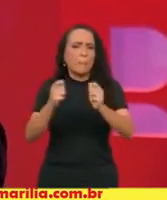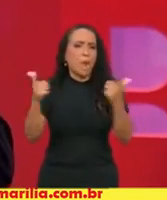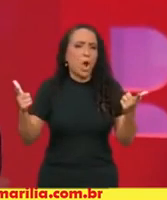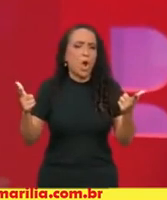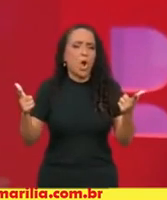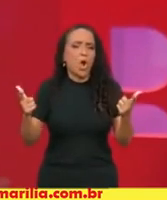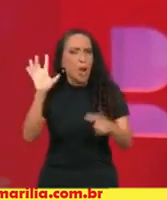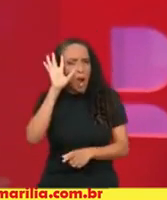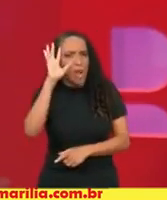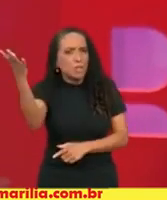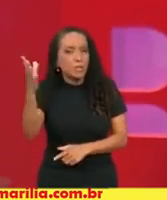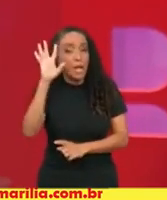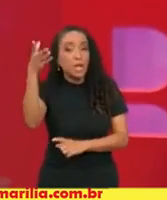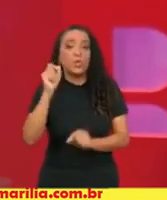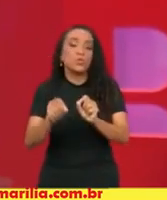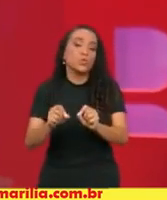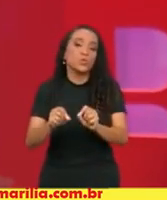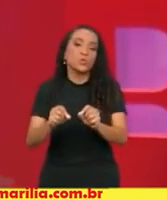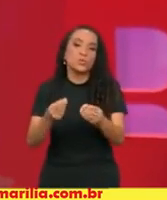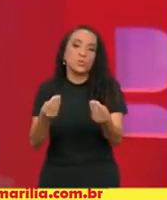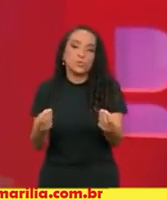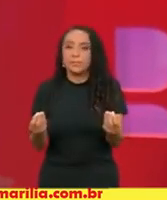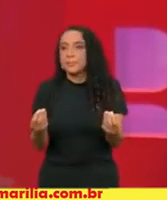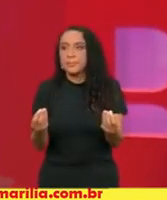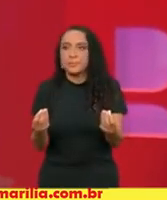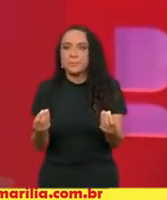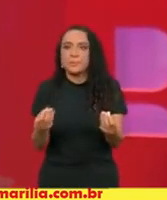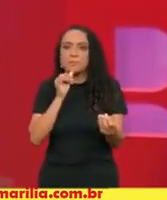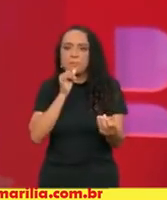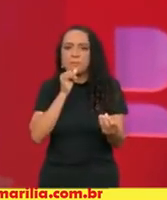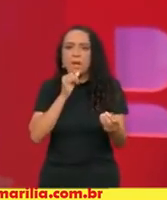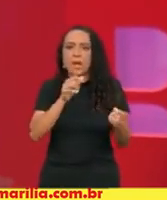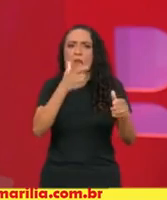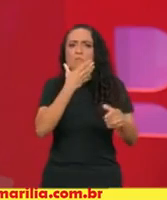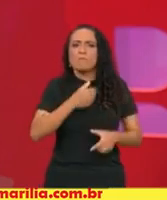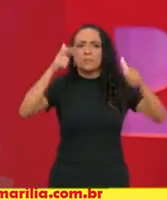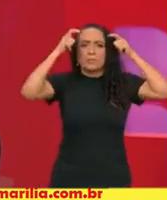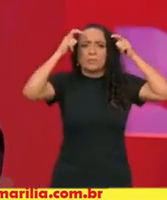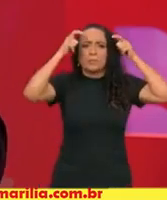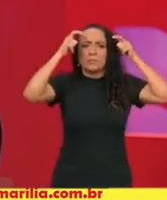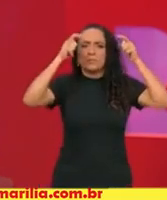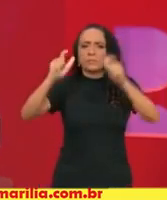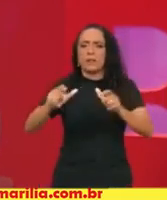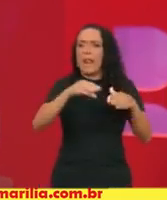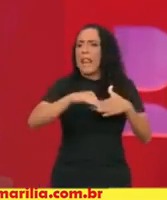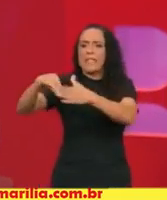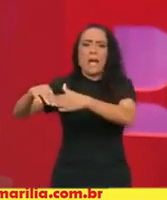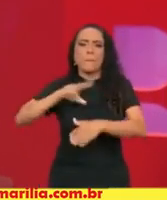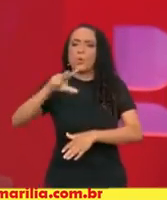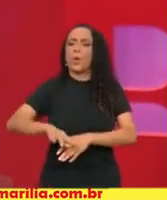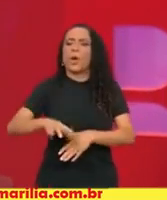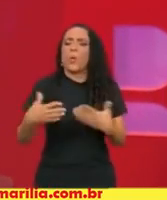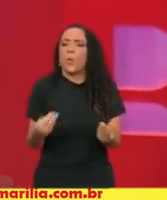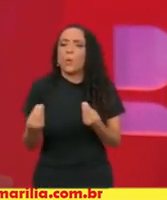desembocou ali na decisão, vamos mandar este imperador de volta para Portugal? Teve um ano-chave